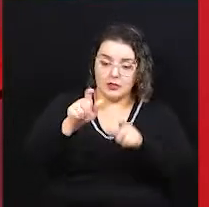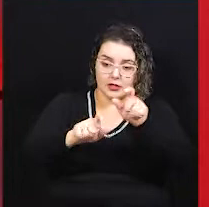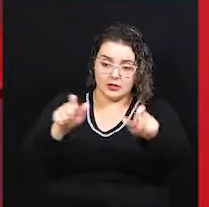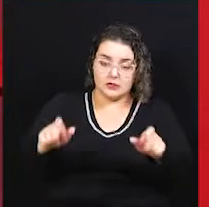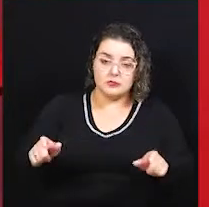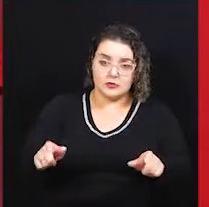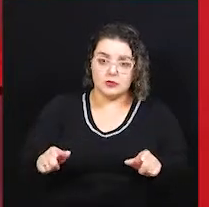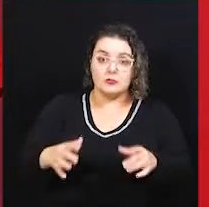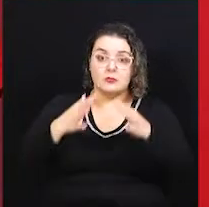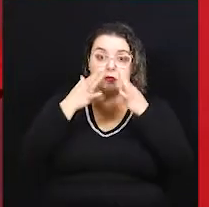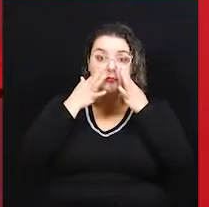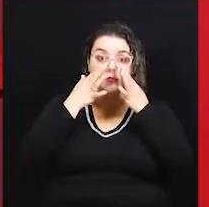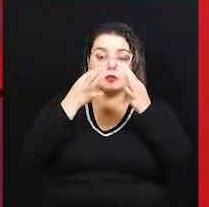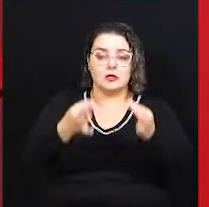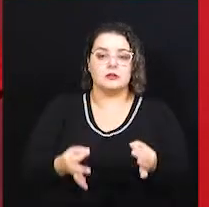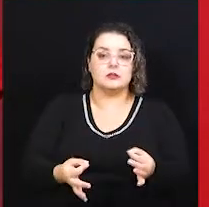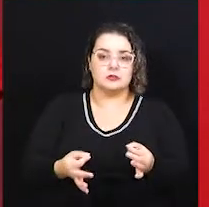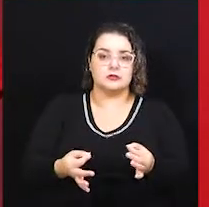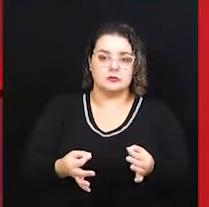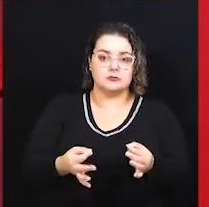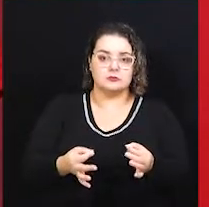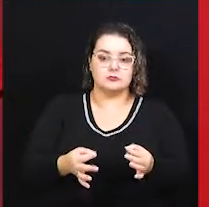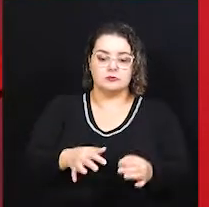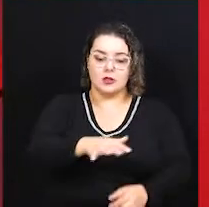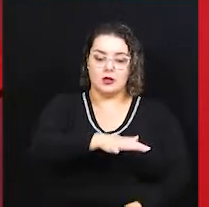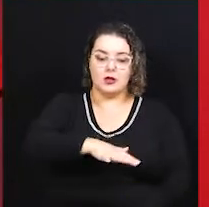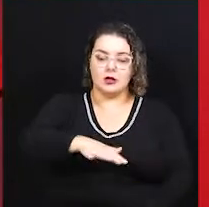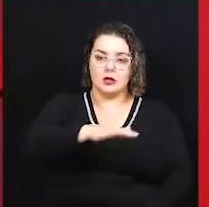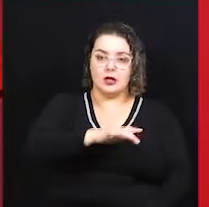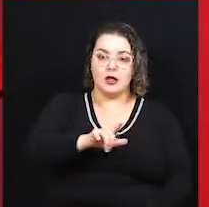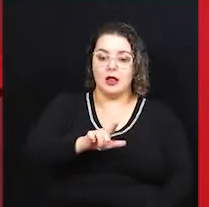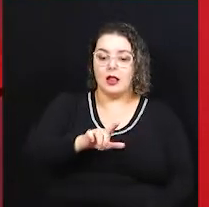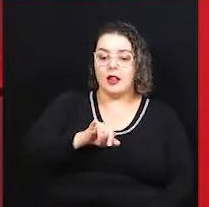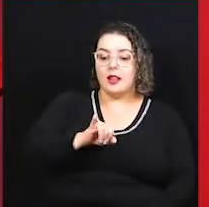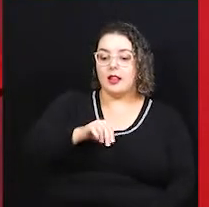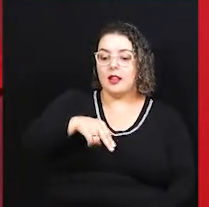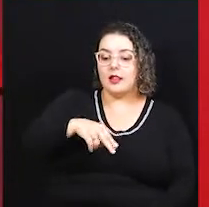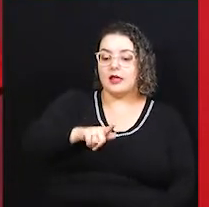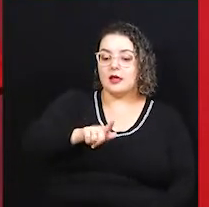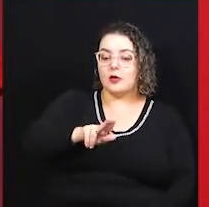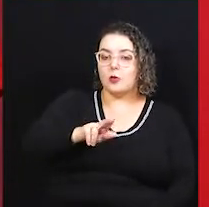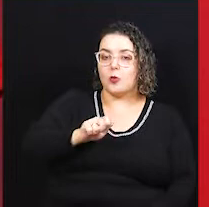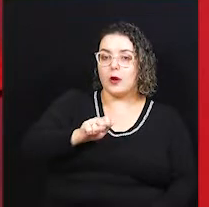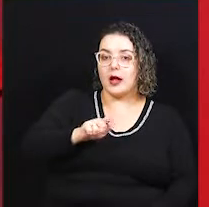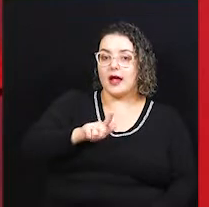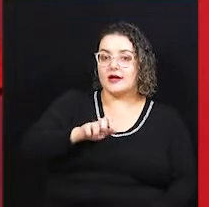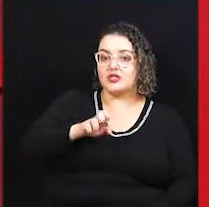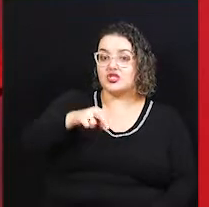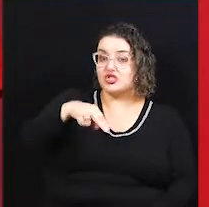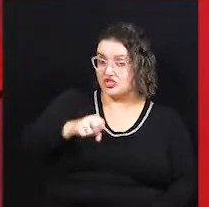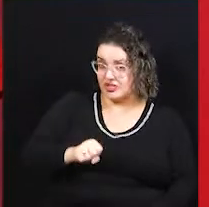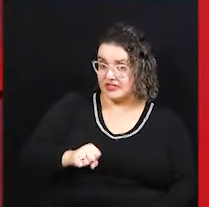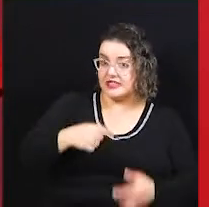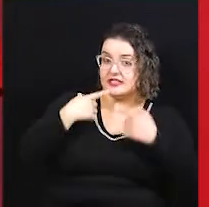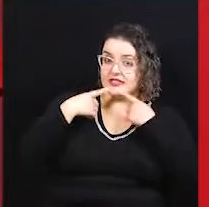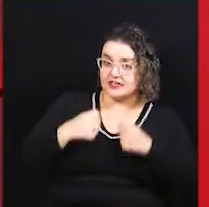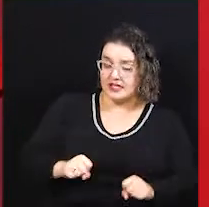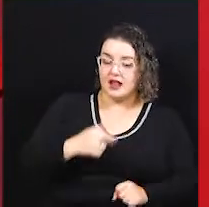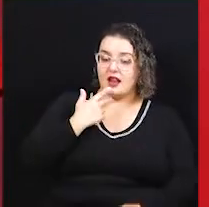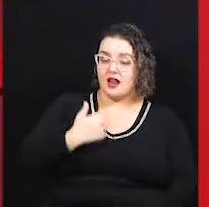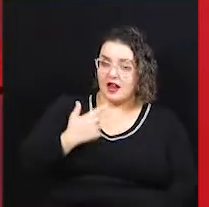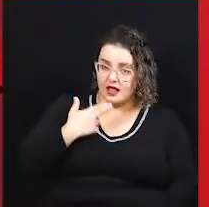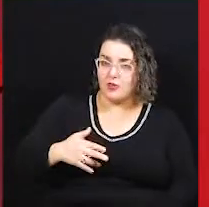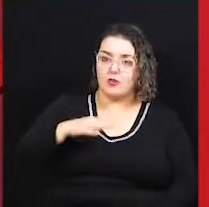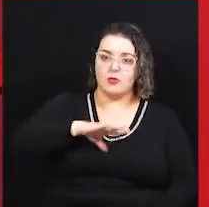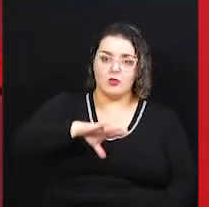estudante, ter uma atenção especial para a área de linguagens, português, literatura, onde a quantidade de